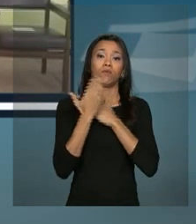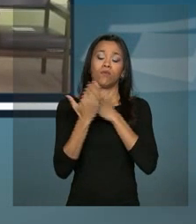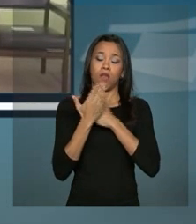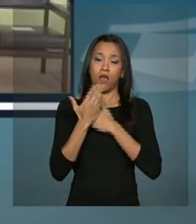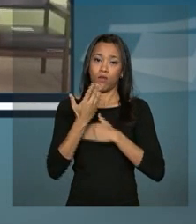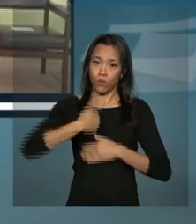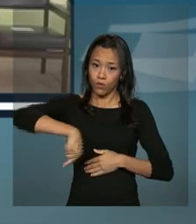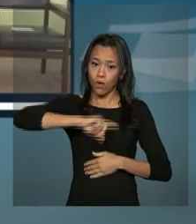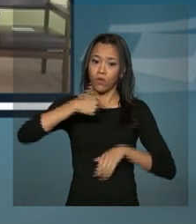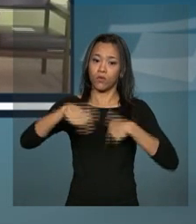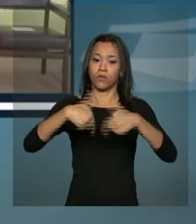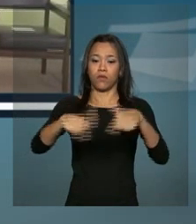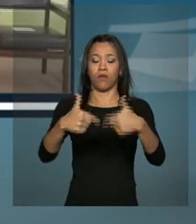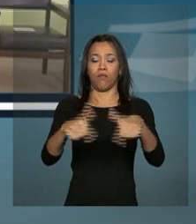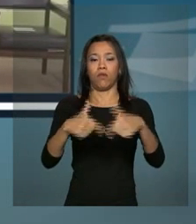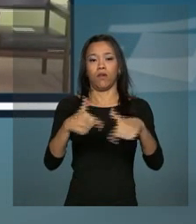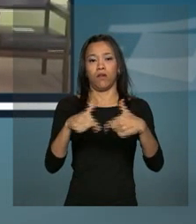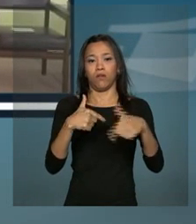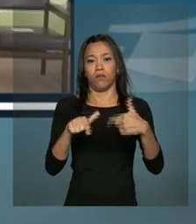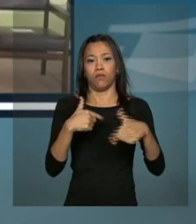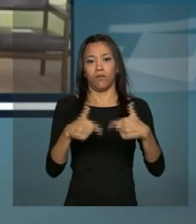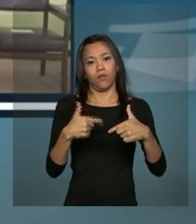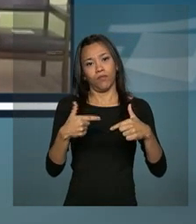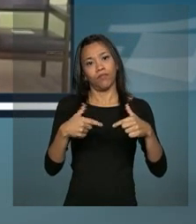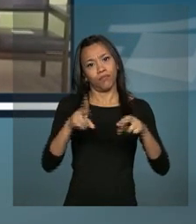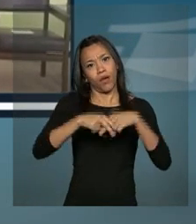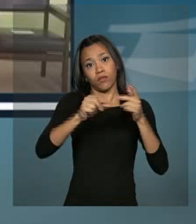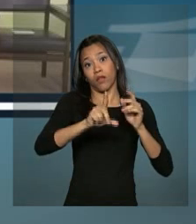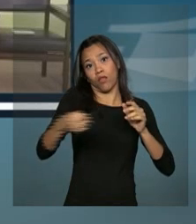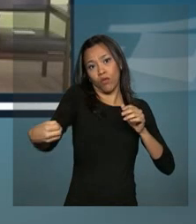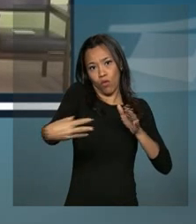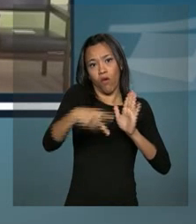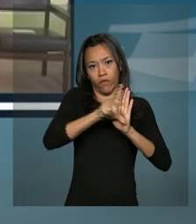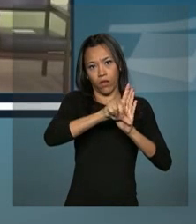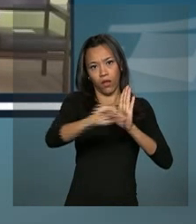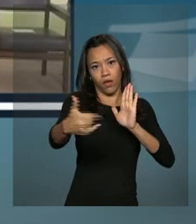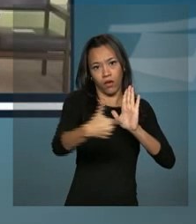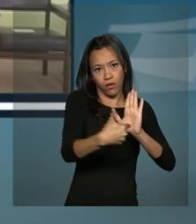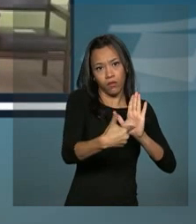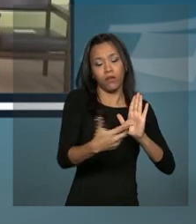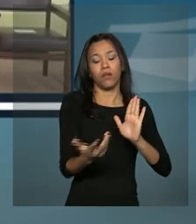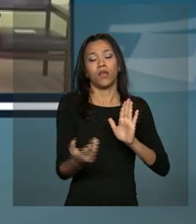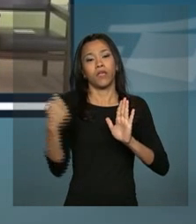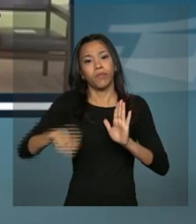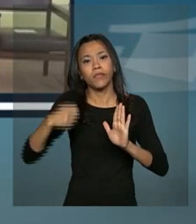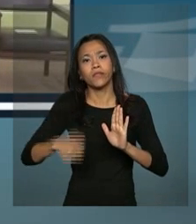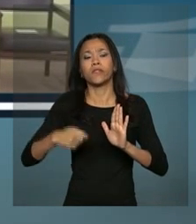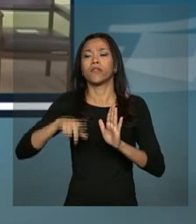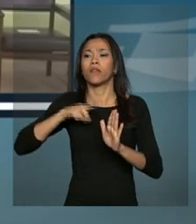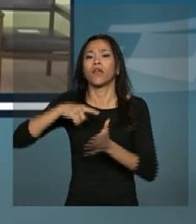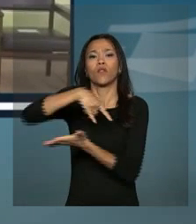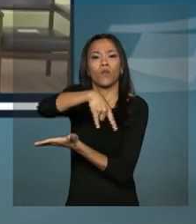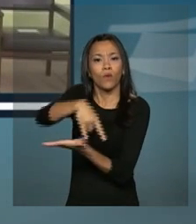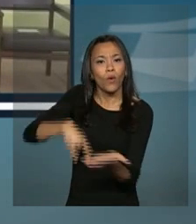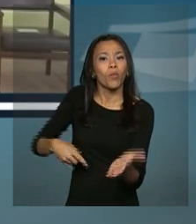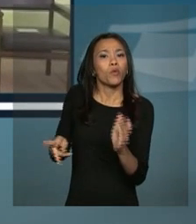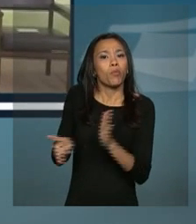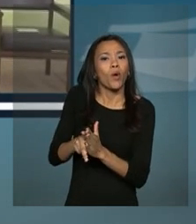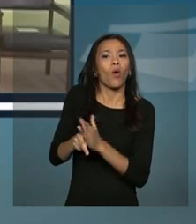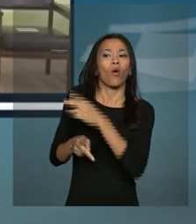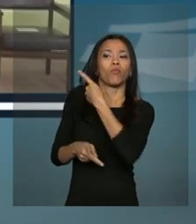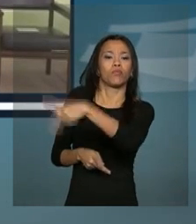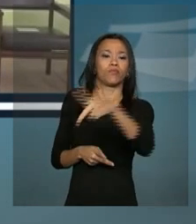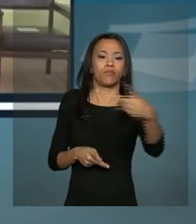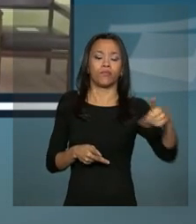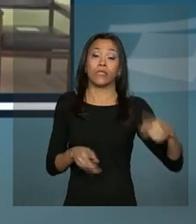nosso trabalho com relação à lei, a essa nova lei, a formalização, como também a questão dos